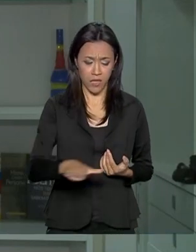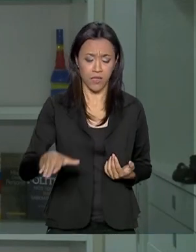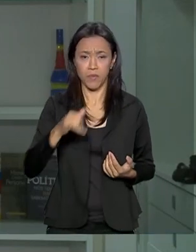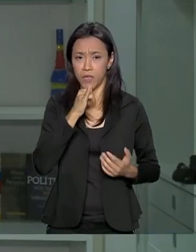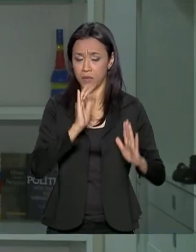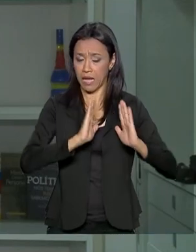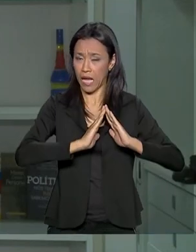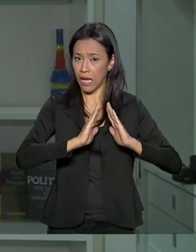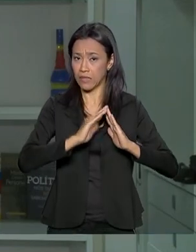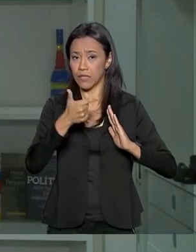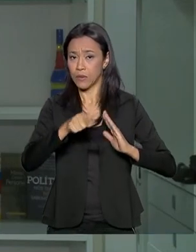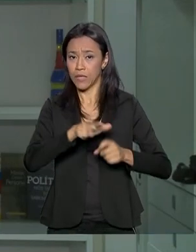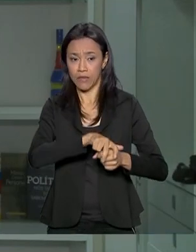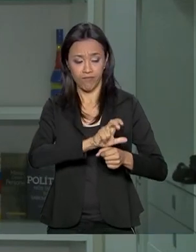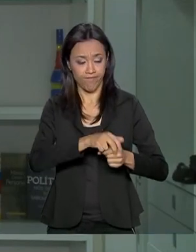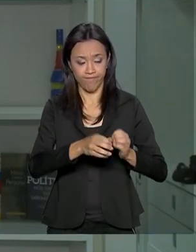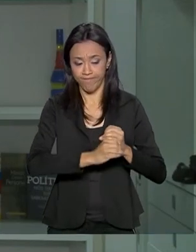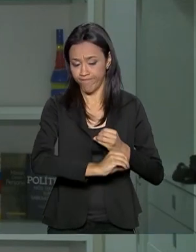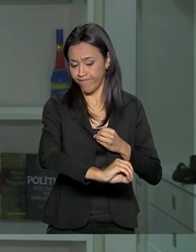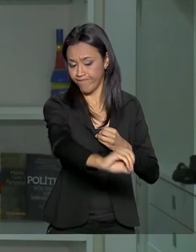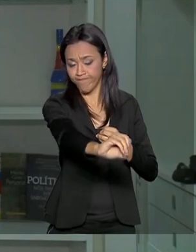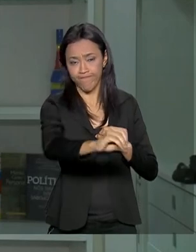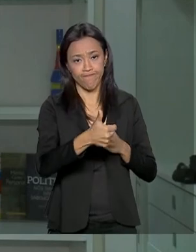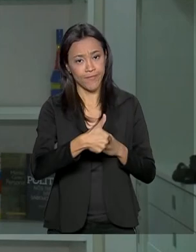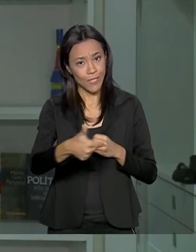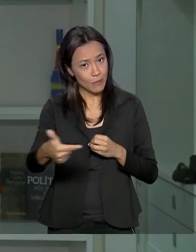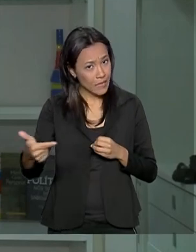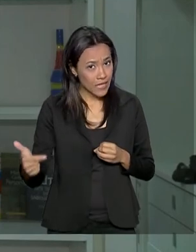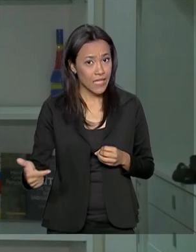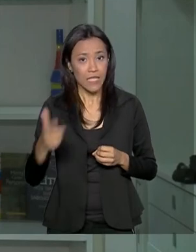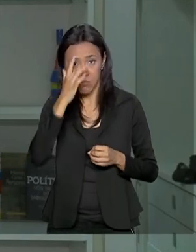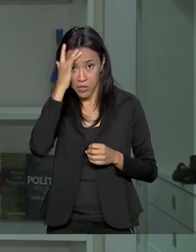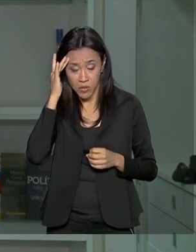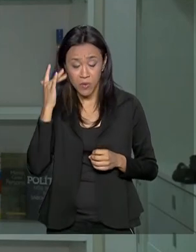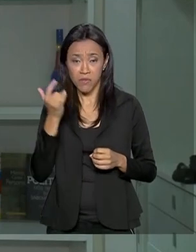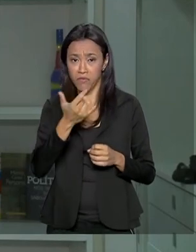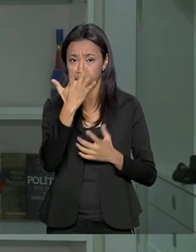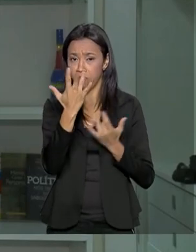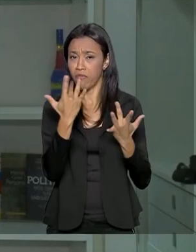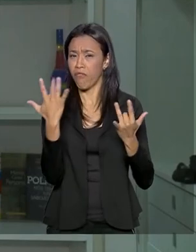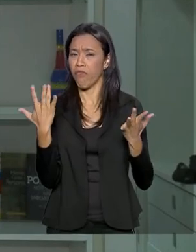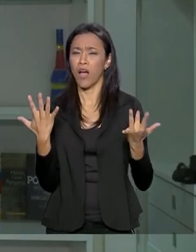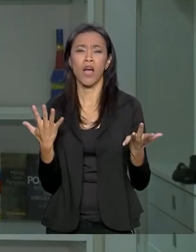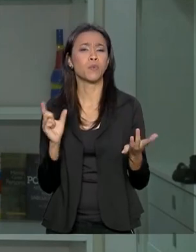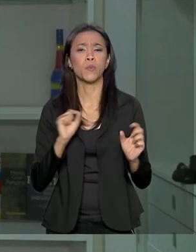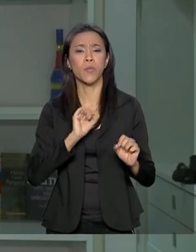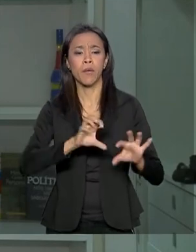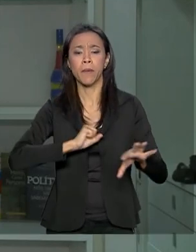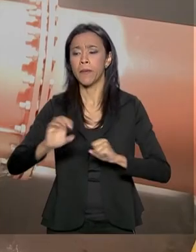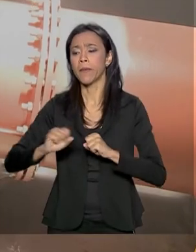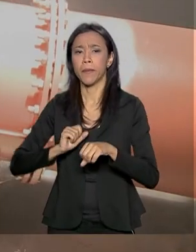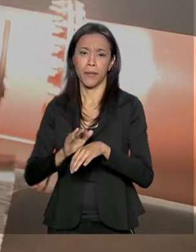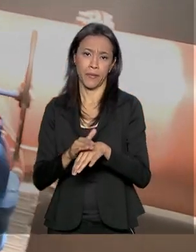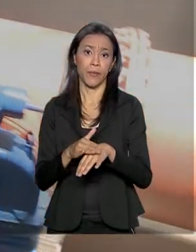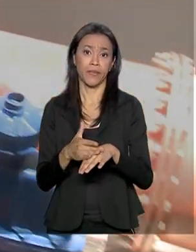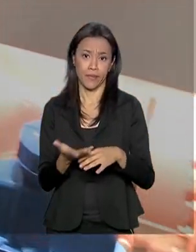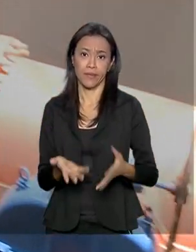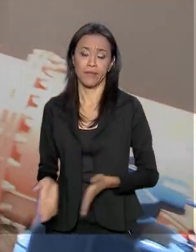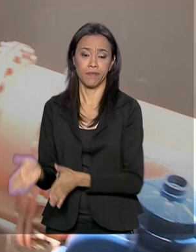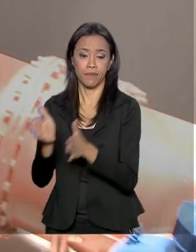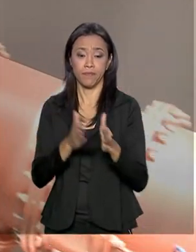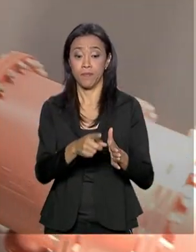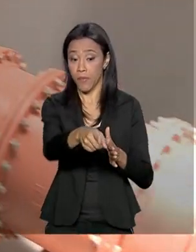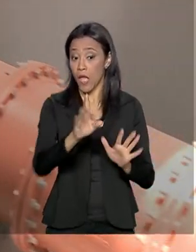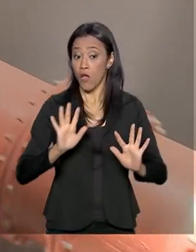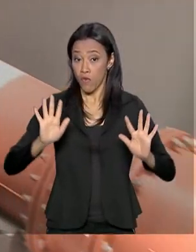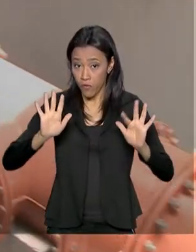residência sem esgotamento sanitário, os residentes, aqueles moradores, estão muito mais susceptíveis a doenças. Com a conclusão dessa